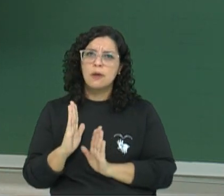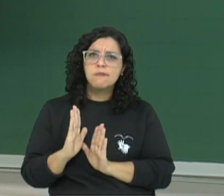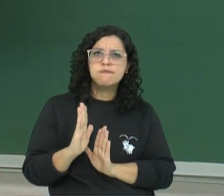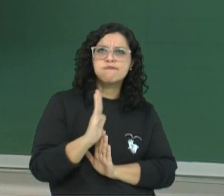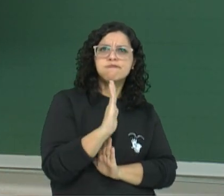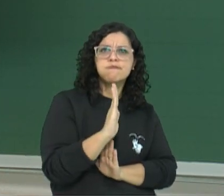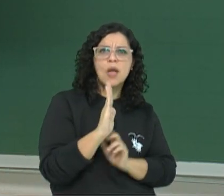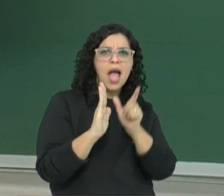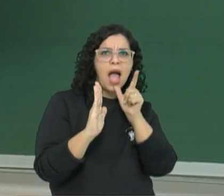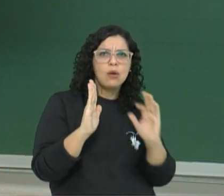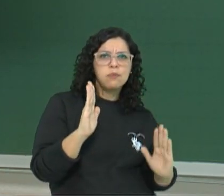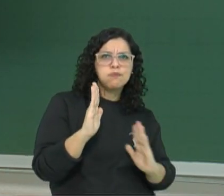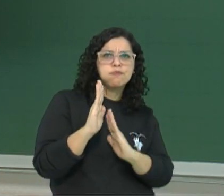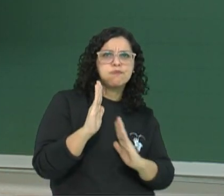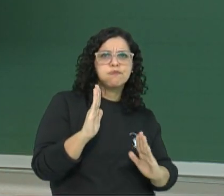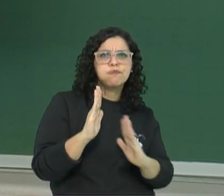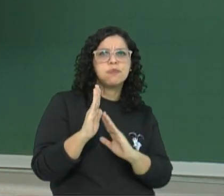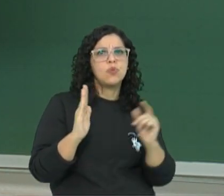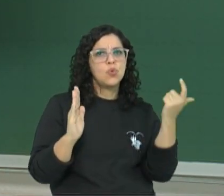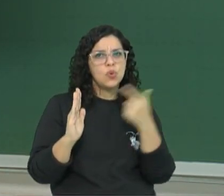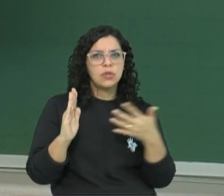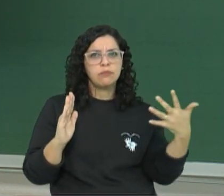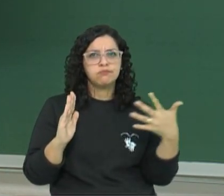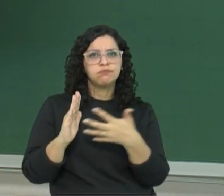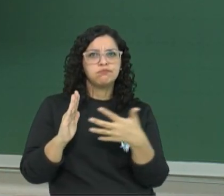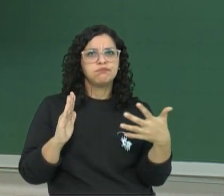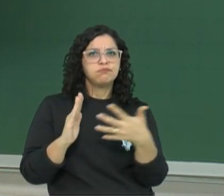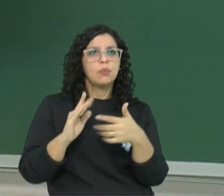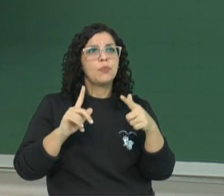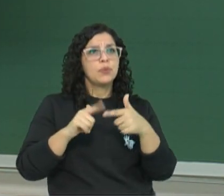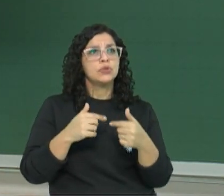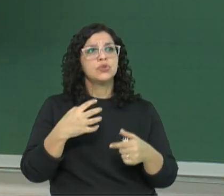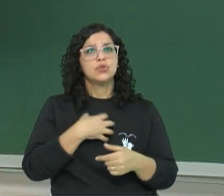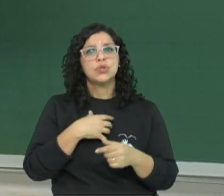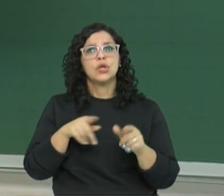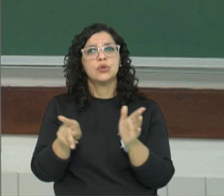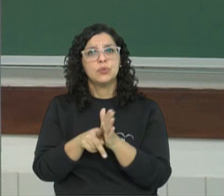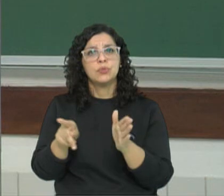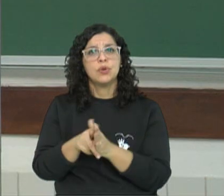envolvida aqui. Ok, meus queridos? Vejam, né? Os velhos e